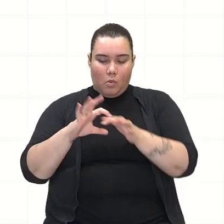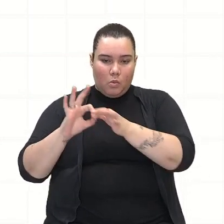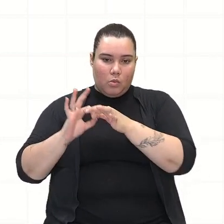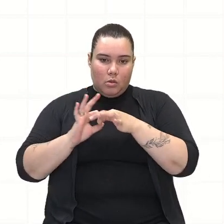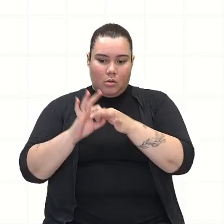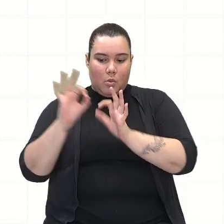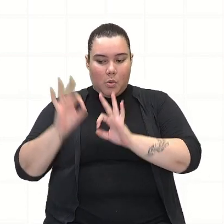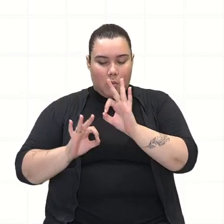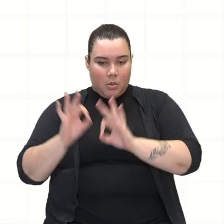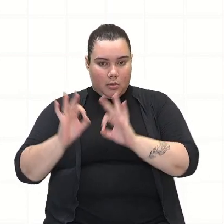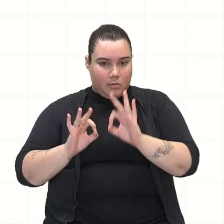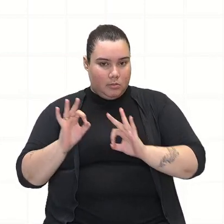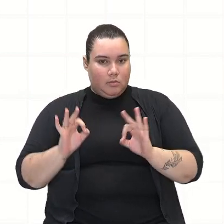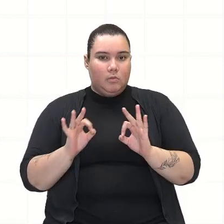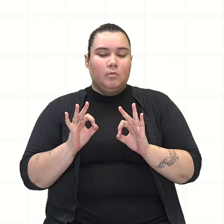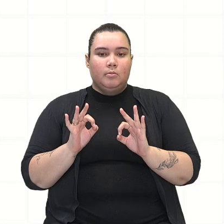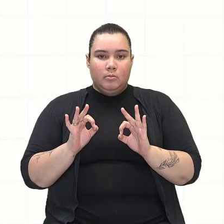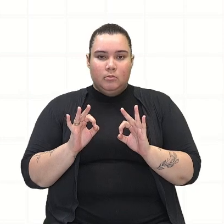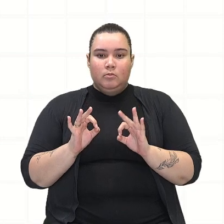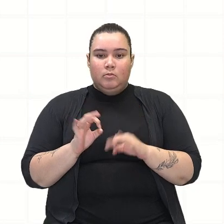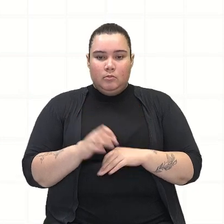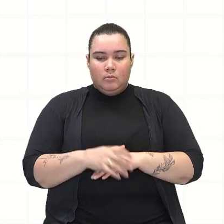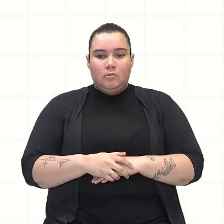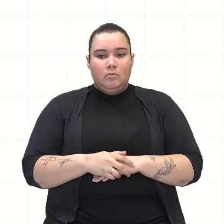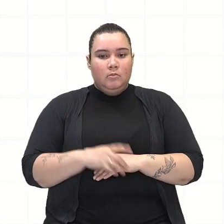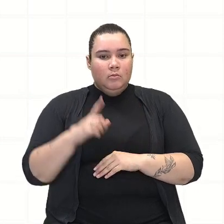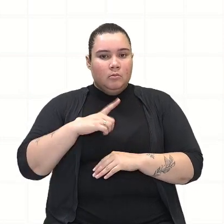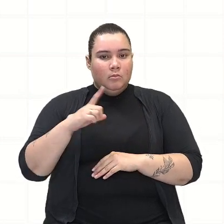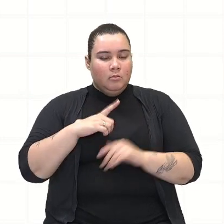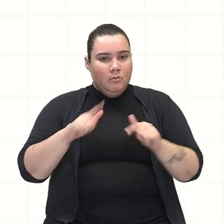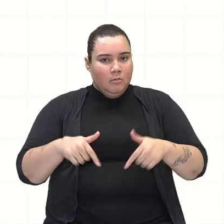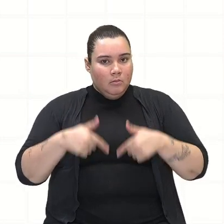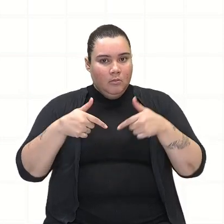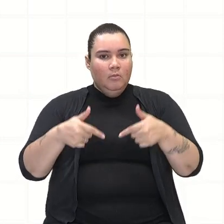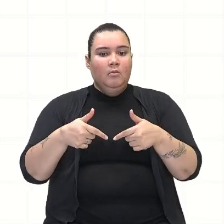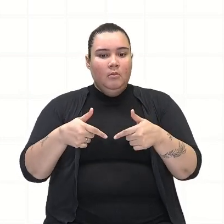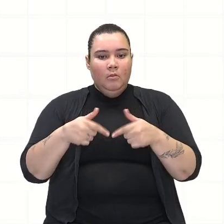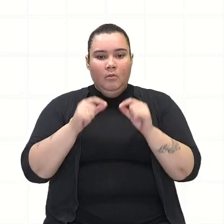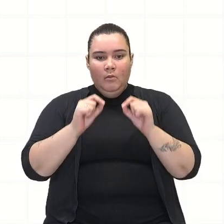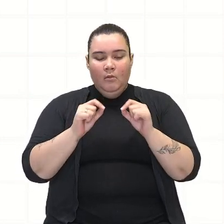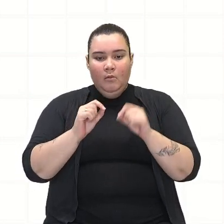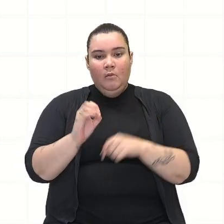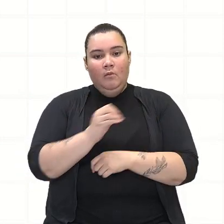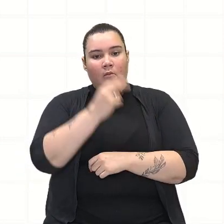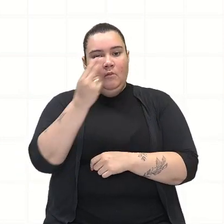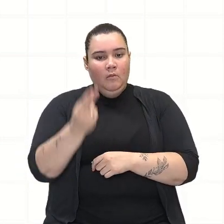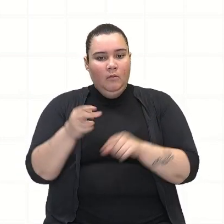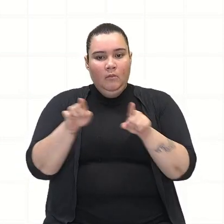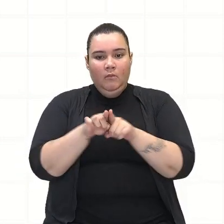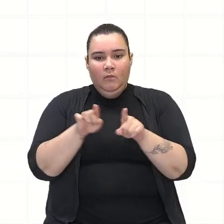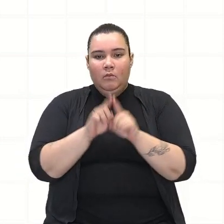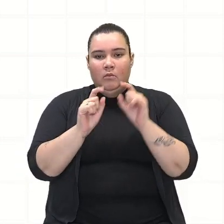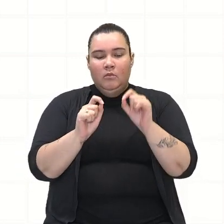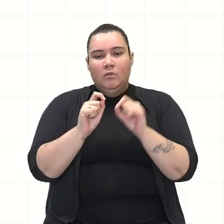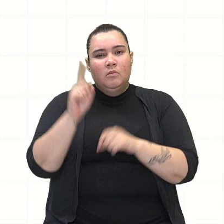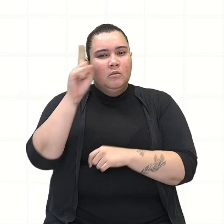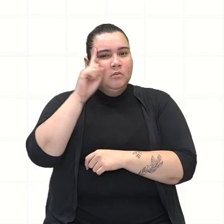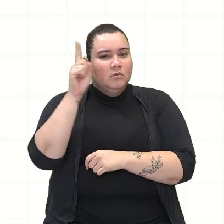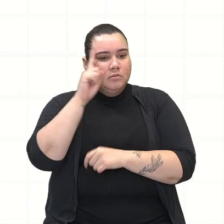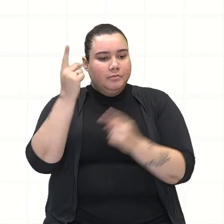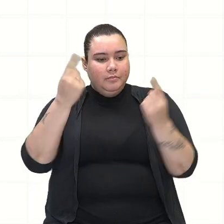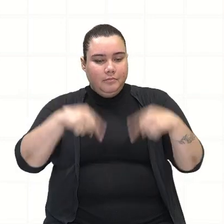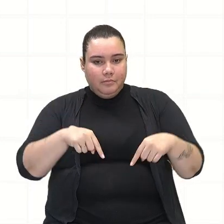se organizavam para praticar a resistência, ou também formas sutis de